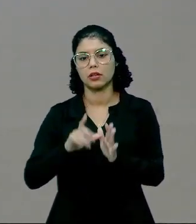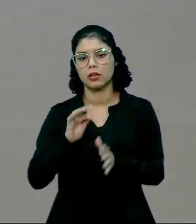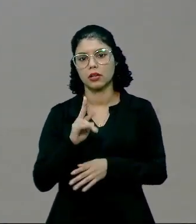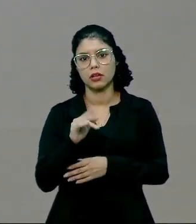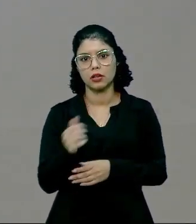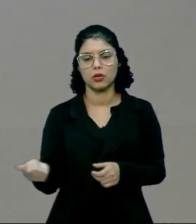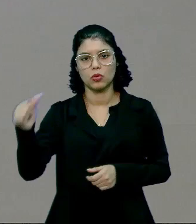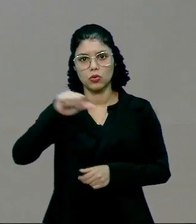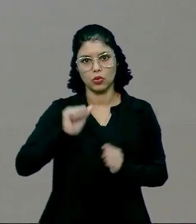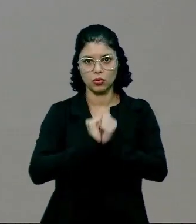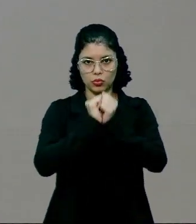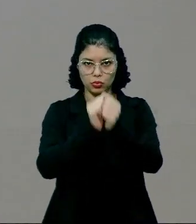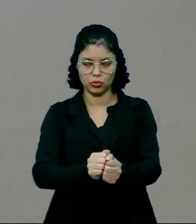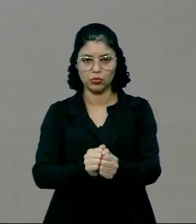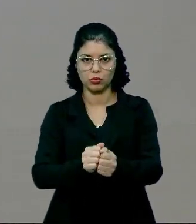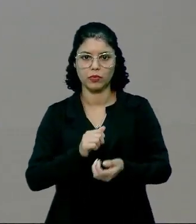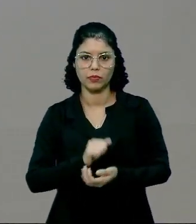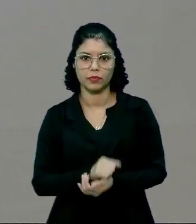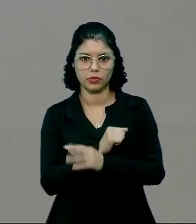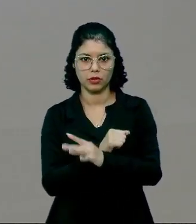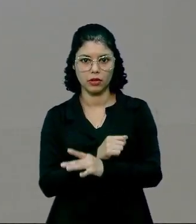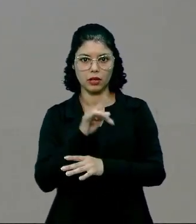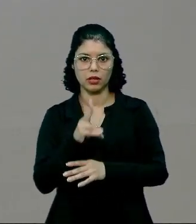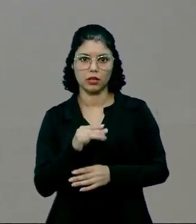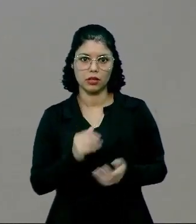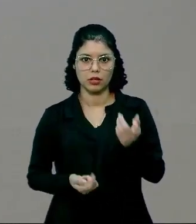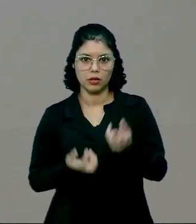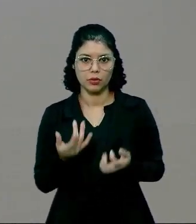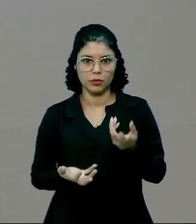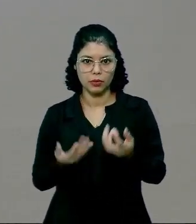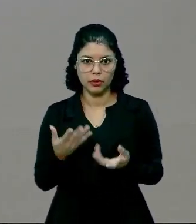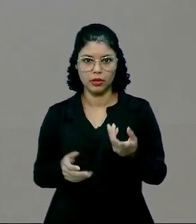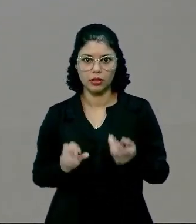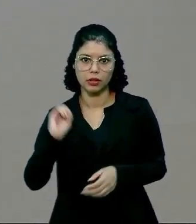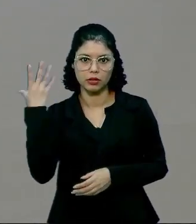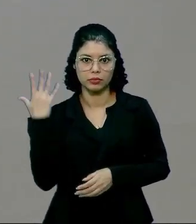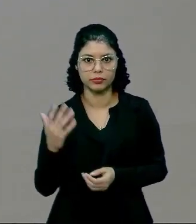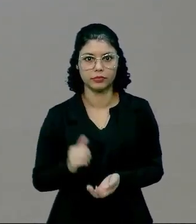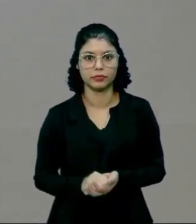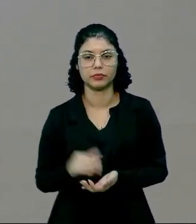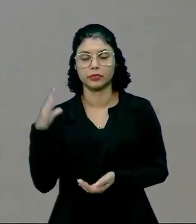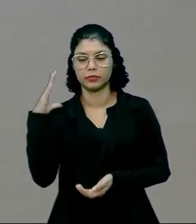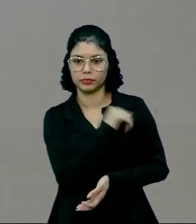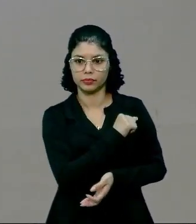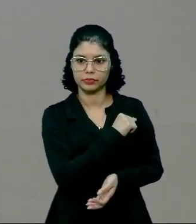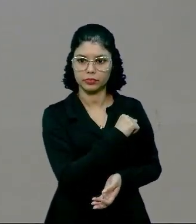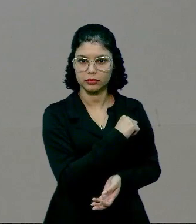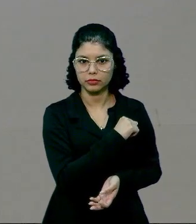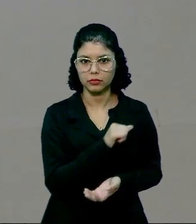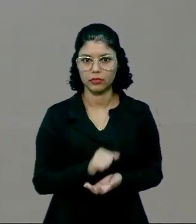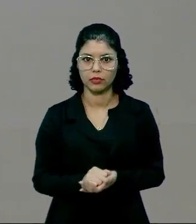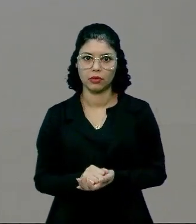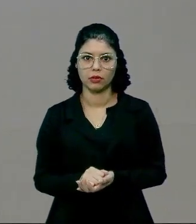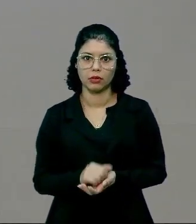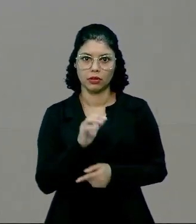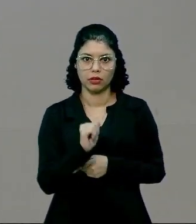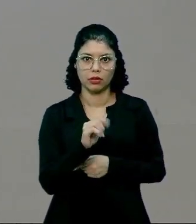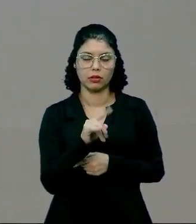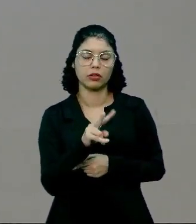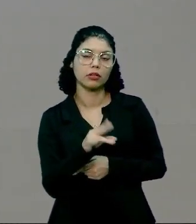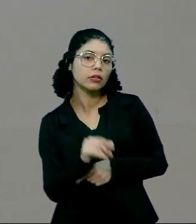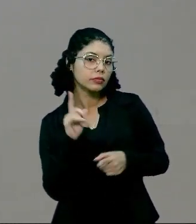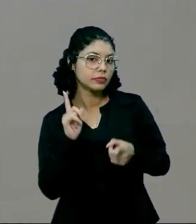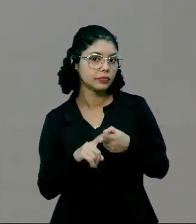pó e também coloco PVC eu vou perceber que é efervescência ela vai acontecer muito mais rápido no antiácido